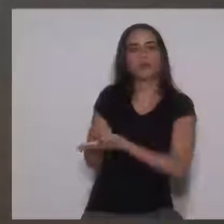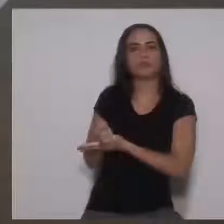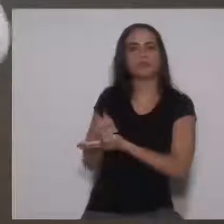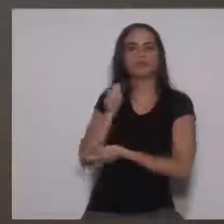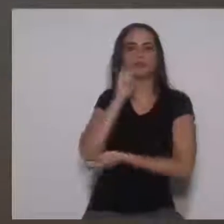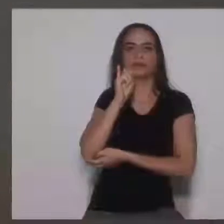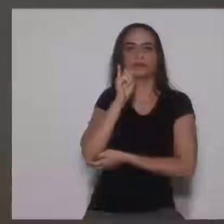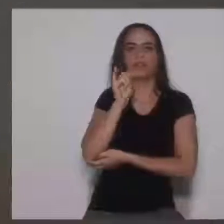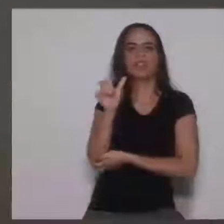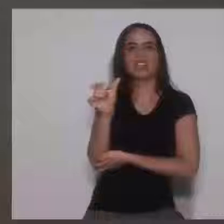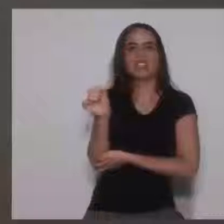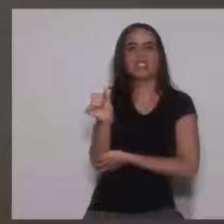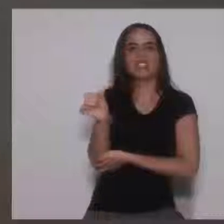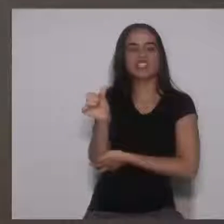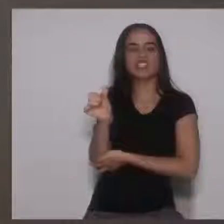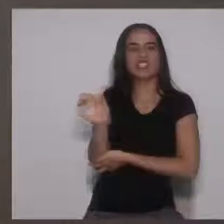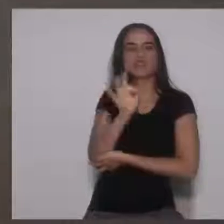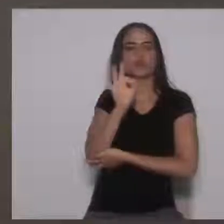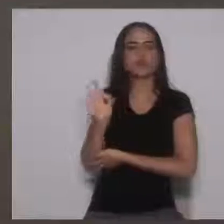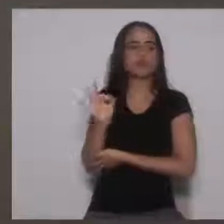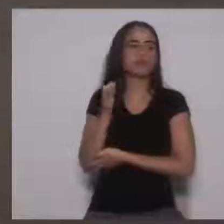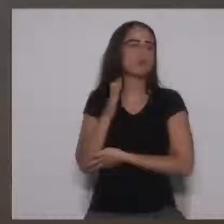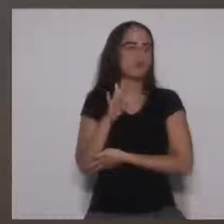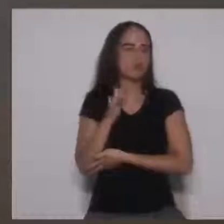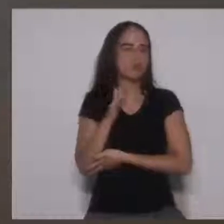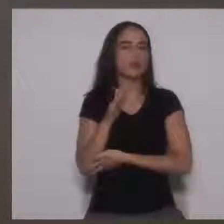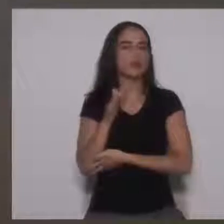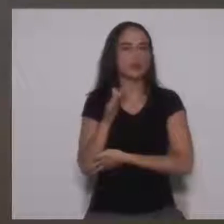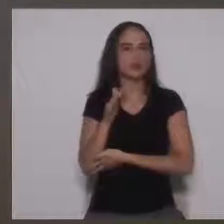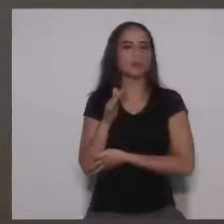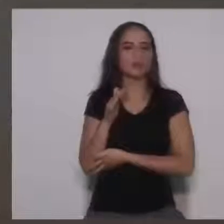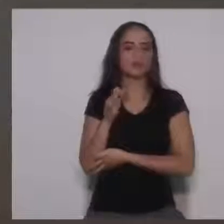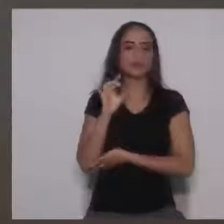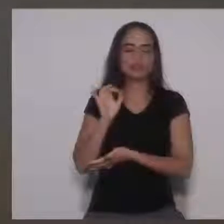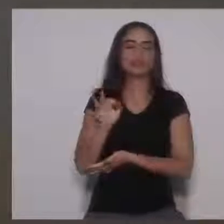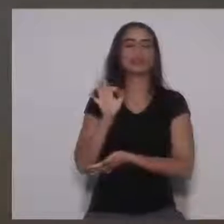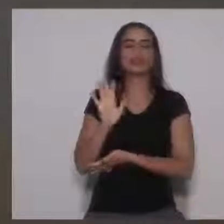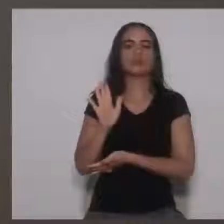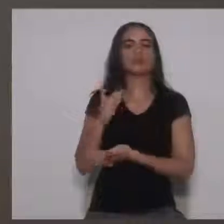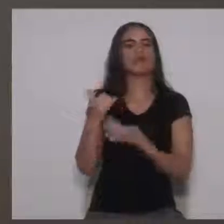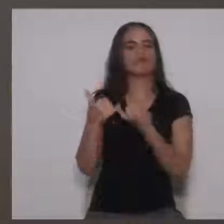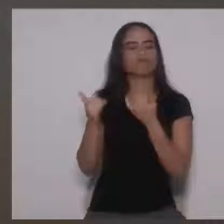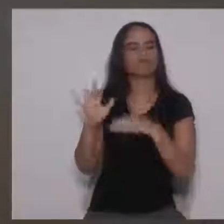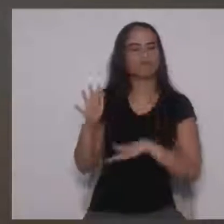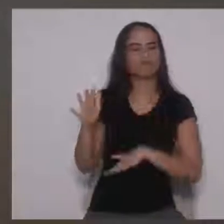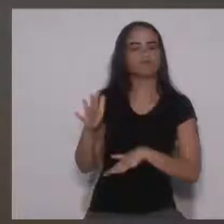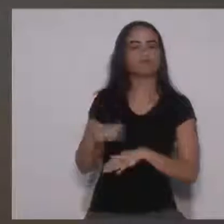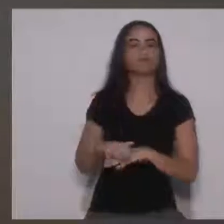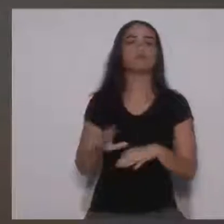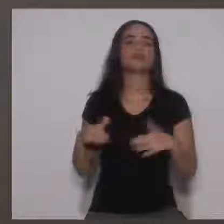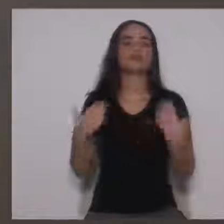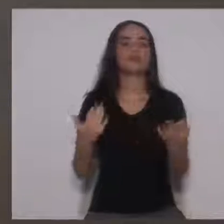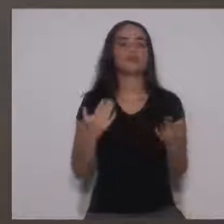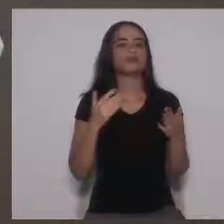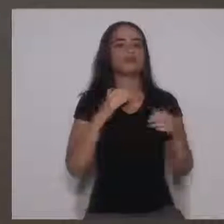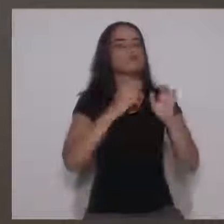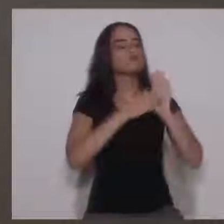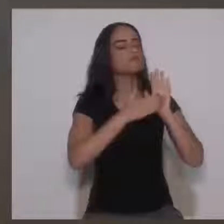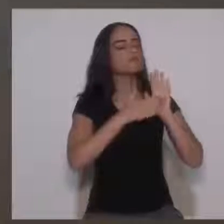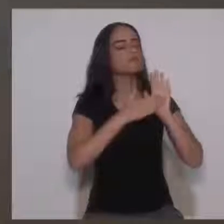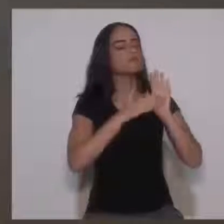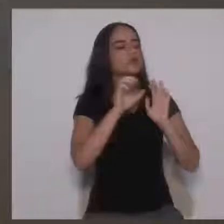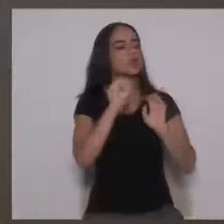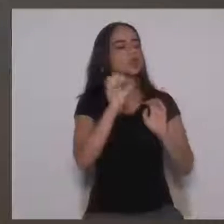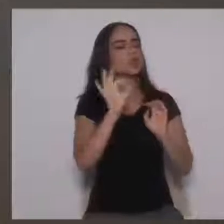de uns 66%, chegou a minha conclusão. Não era dado exato, mas era nessa faixa. E eu propus aumentar isso para 80%